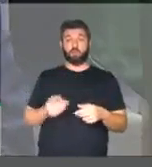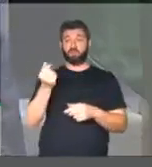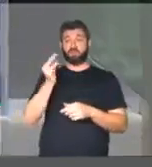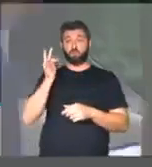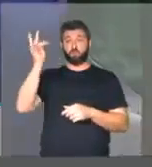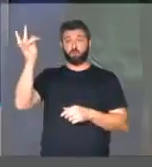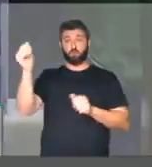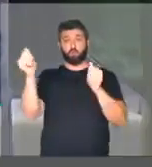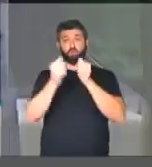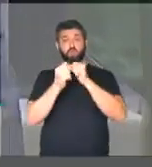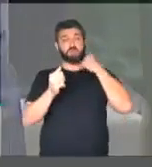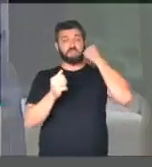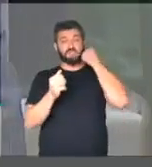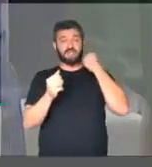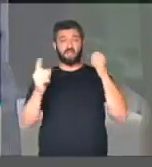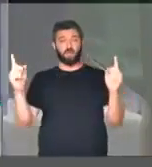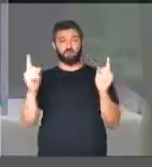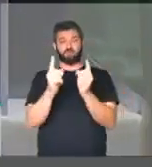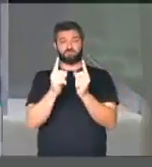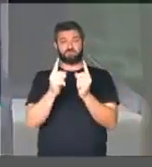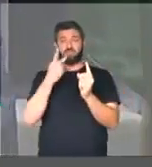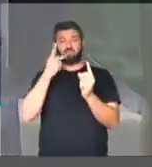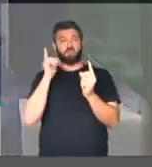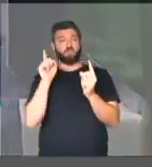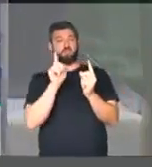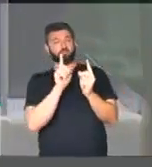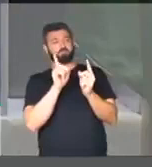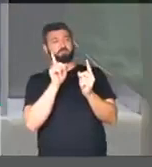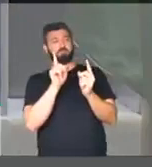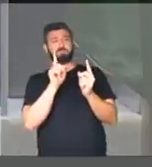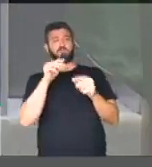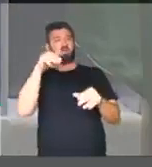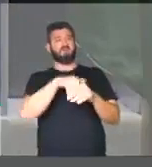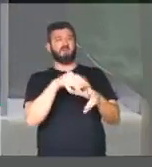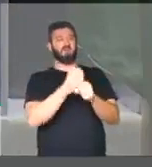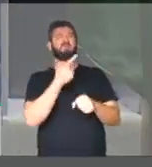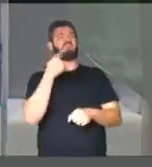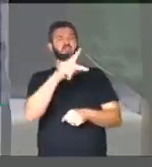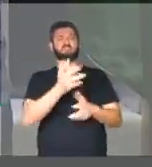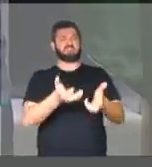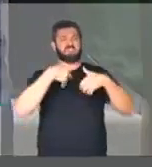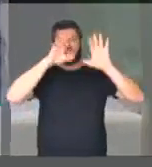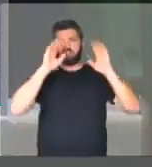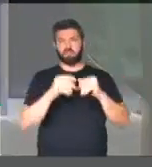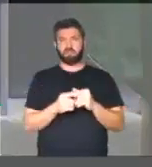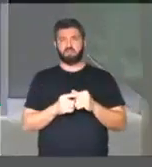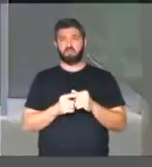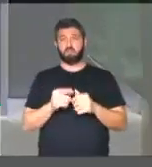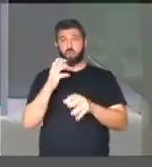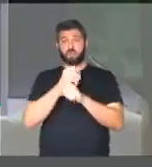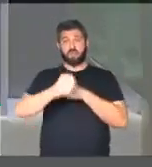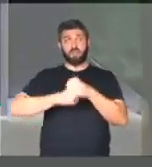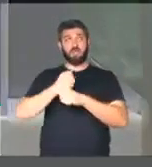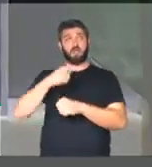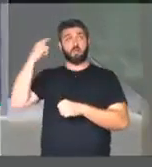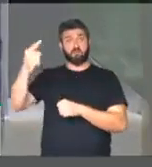Fazenda com os senadores, quando ele disse: votem o orçamento que vocês quiserem, porque o orçamento do